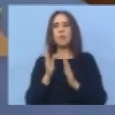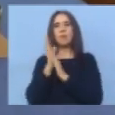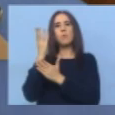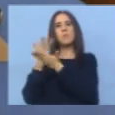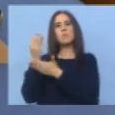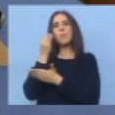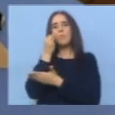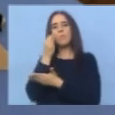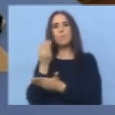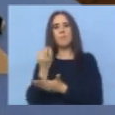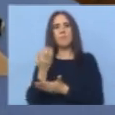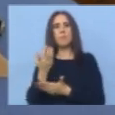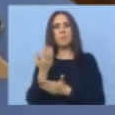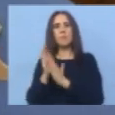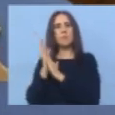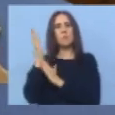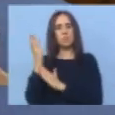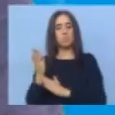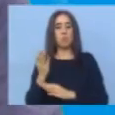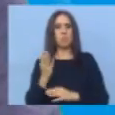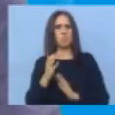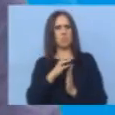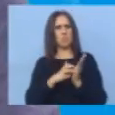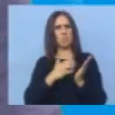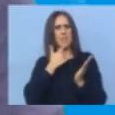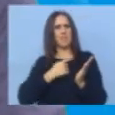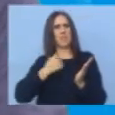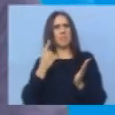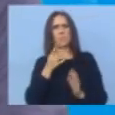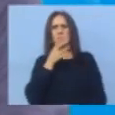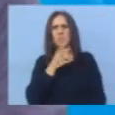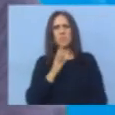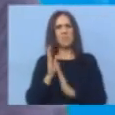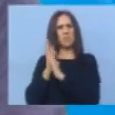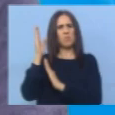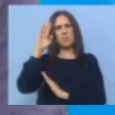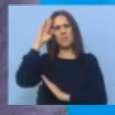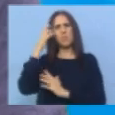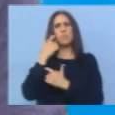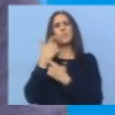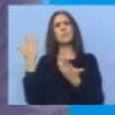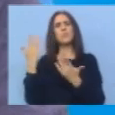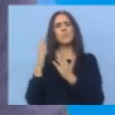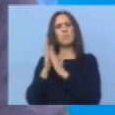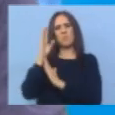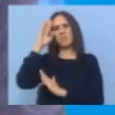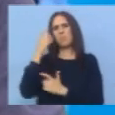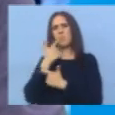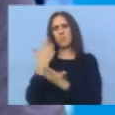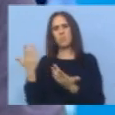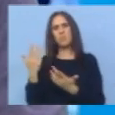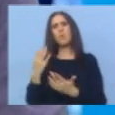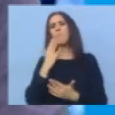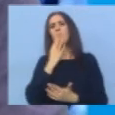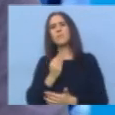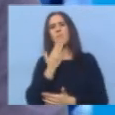como é que se presta o culto por Deus. O texto até é estranho, porque a gente diz assim, Deus que tudo sabe. Então se Deus sabe tudo, vai pedir uma coisa a